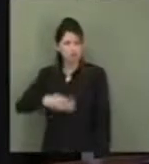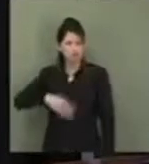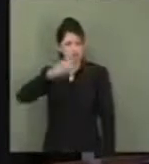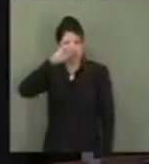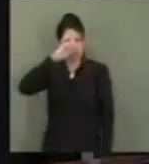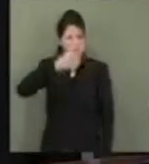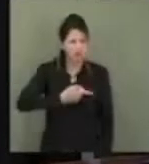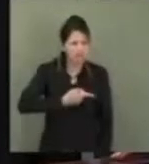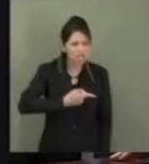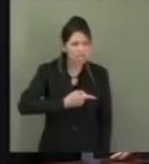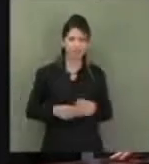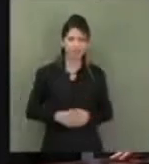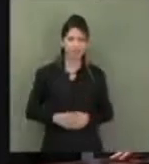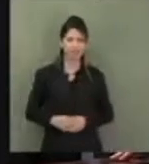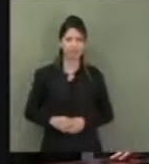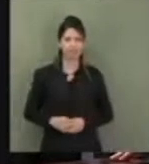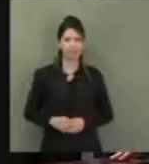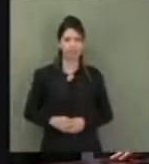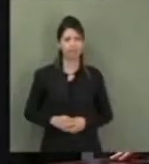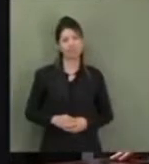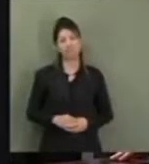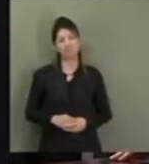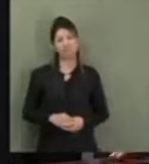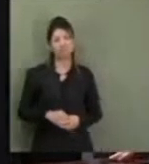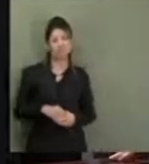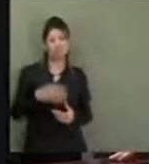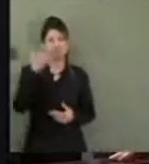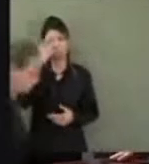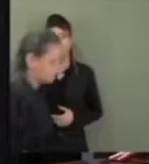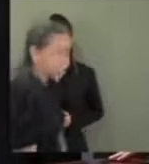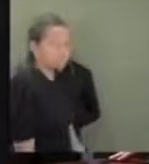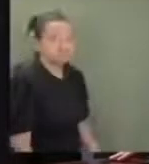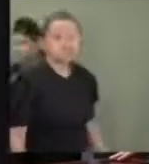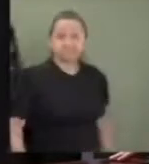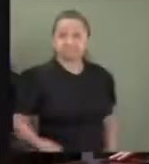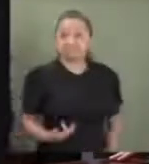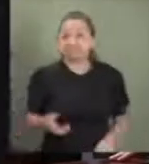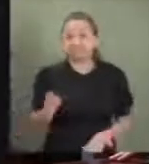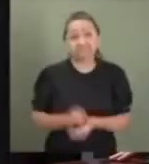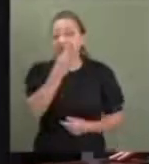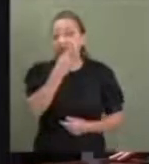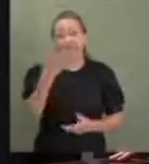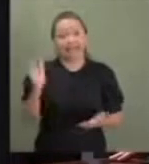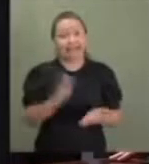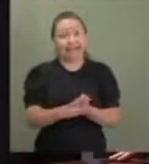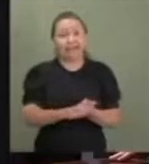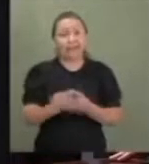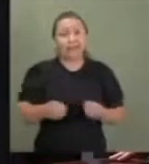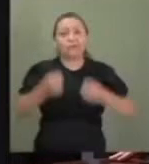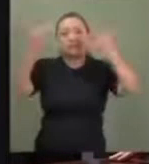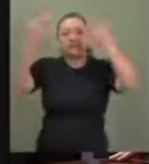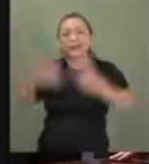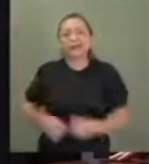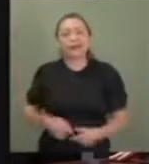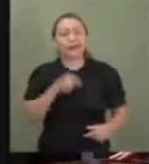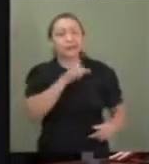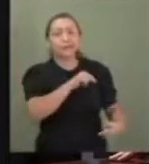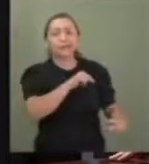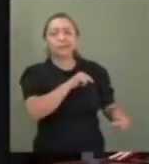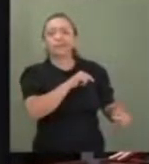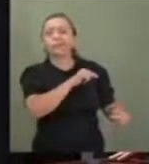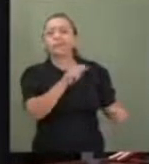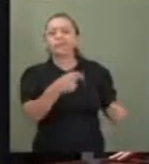presidente por causa de cartão de vacinação? Eu não vejo nenhuma explicação, senador Moro. Qual a conexão do inquérito que está lá com